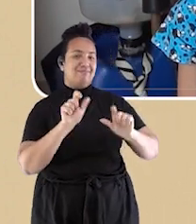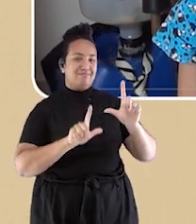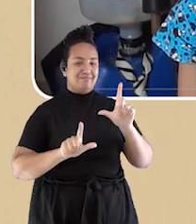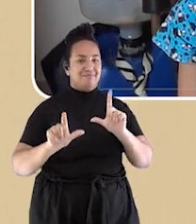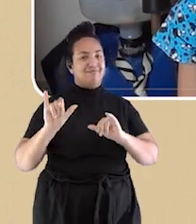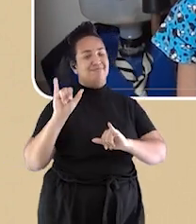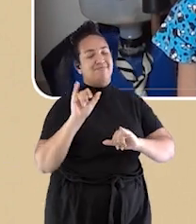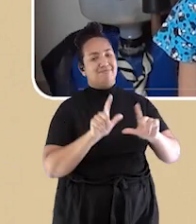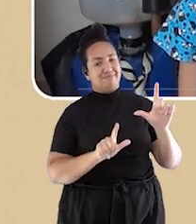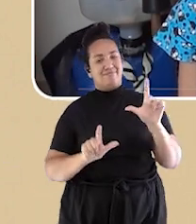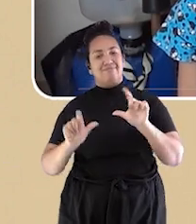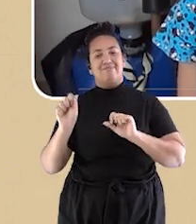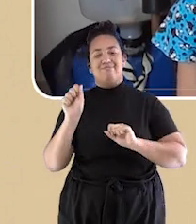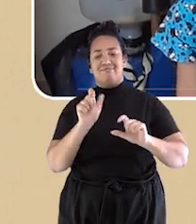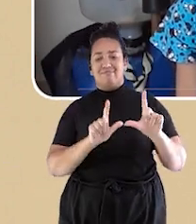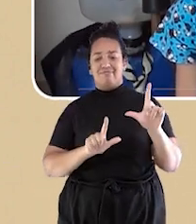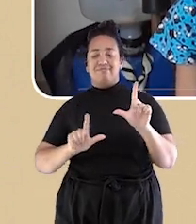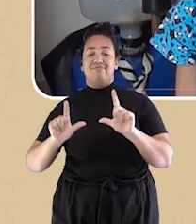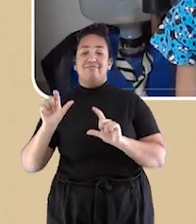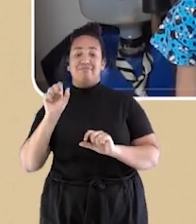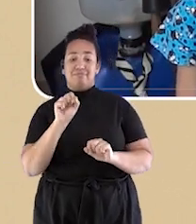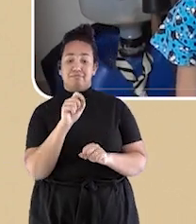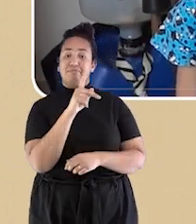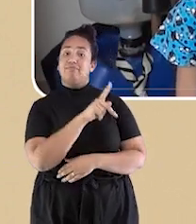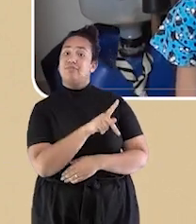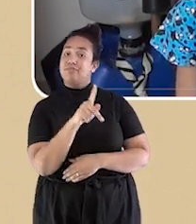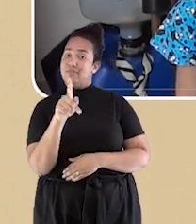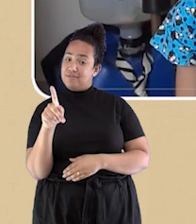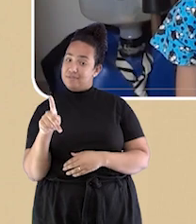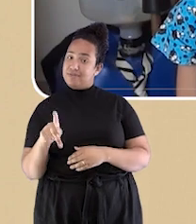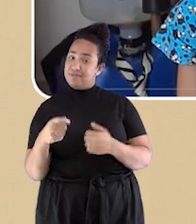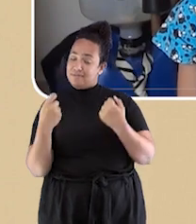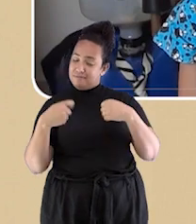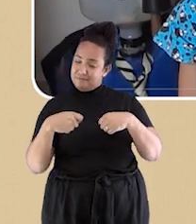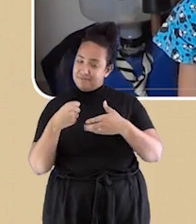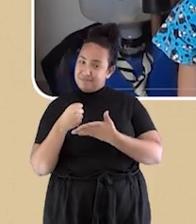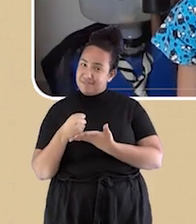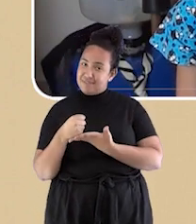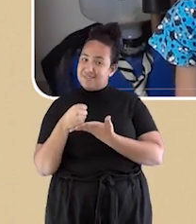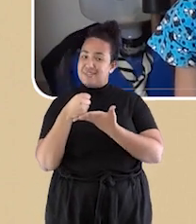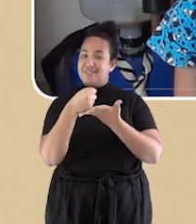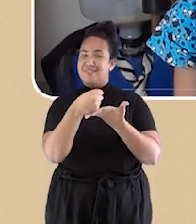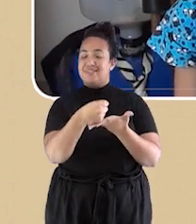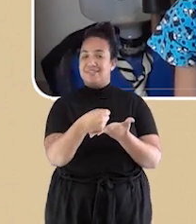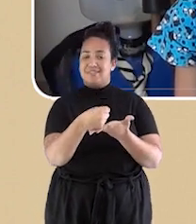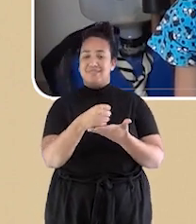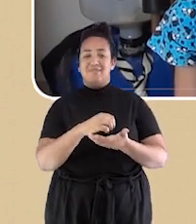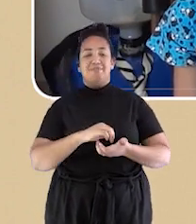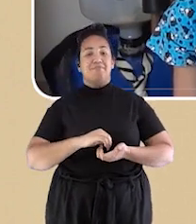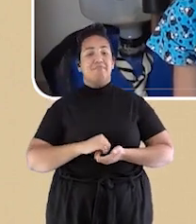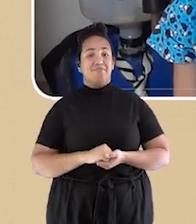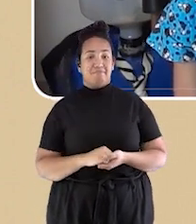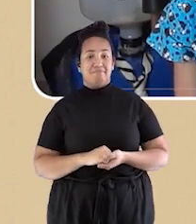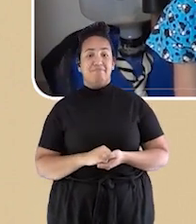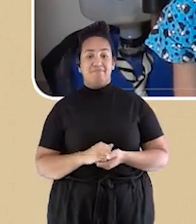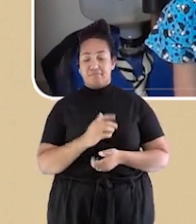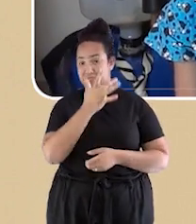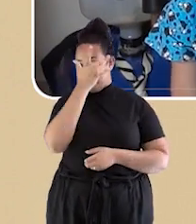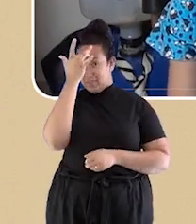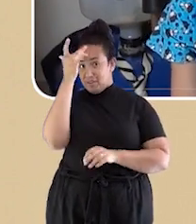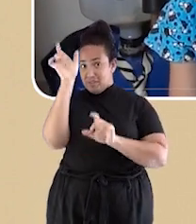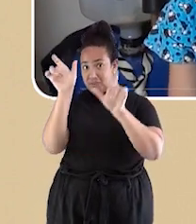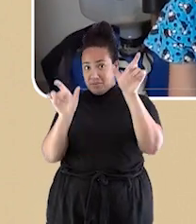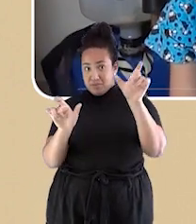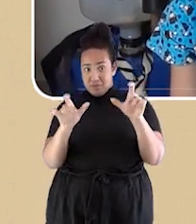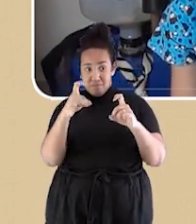laia, laia, tem que ser um professor. Tem gente que